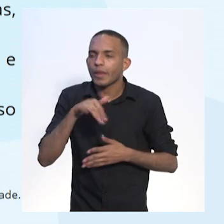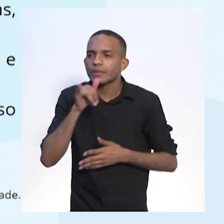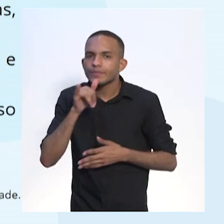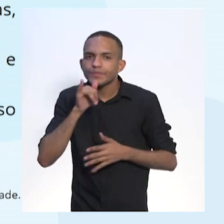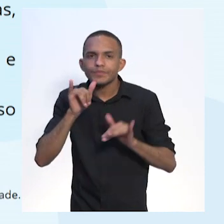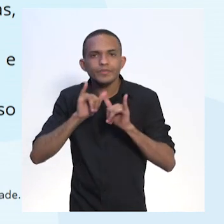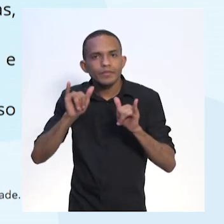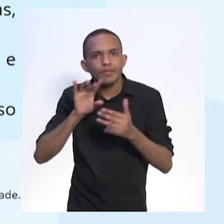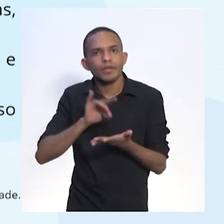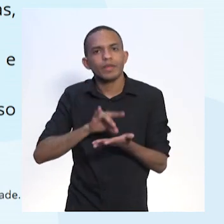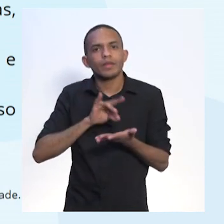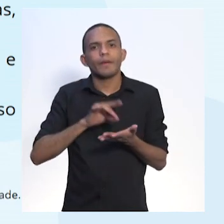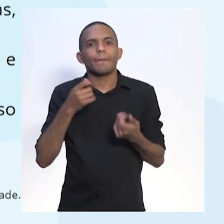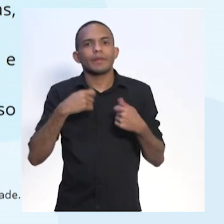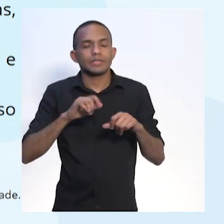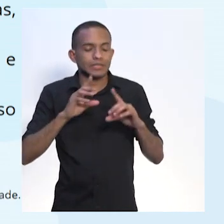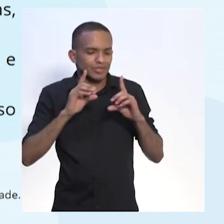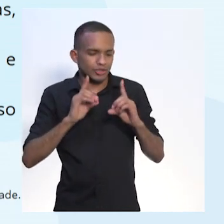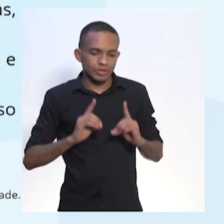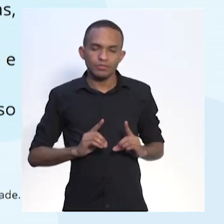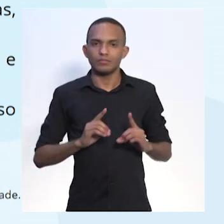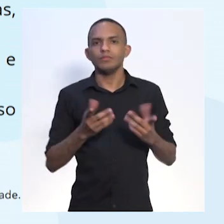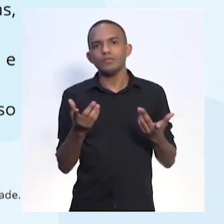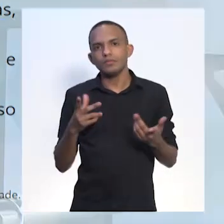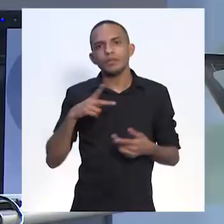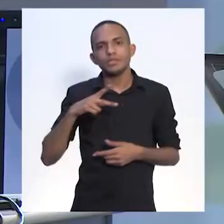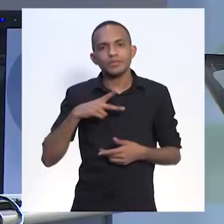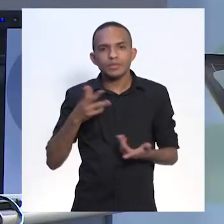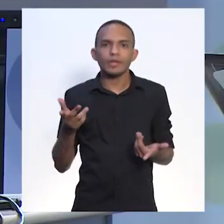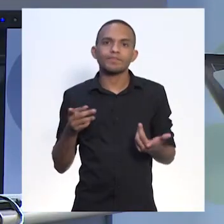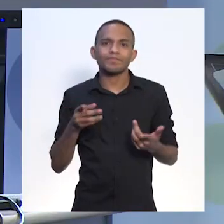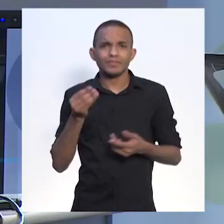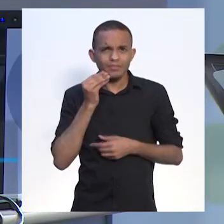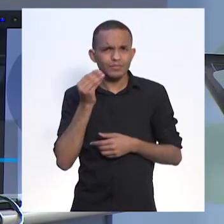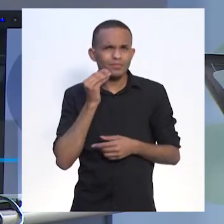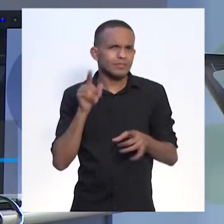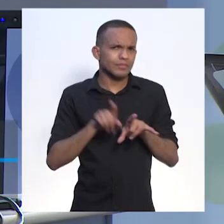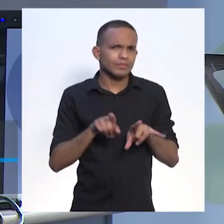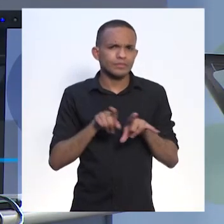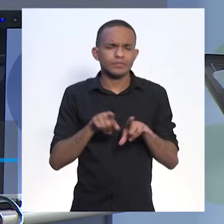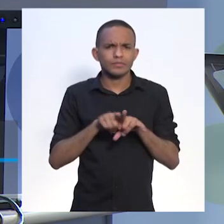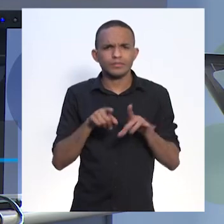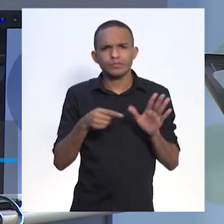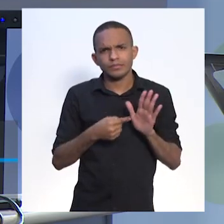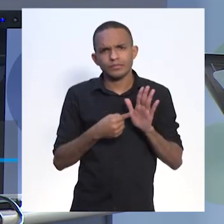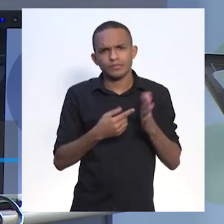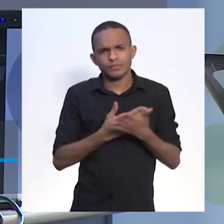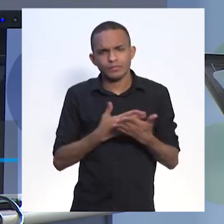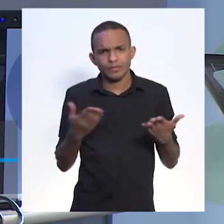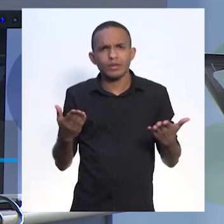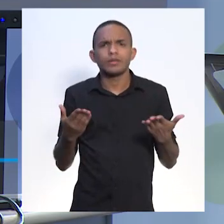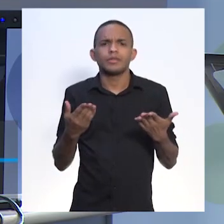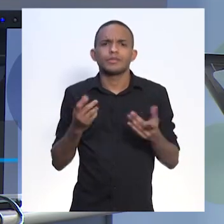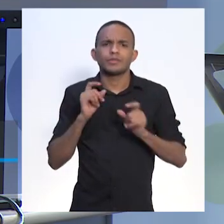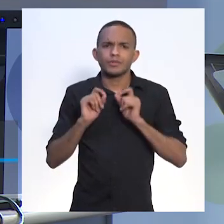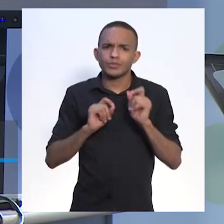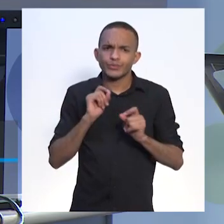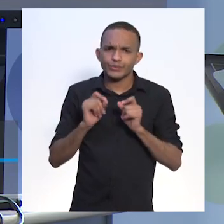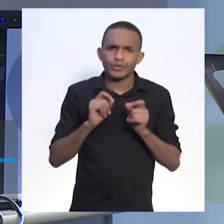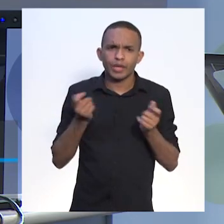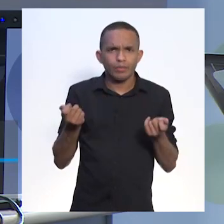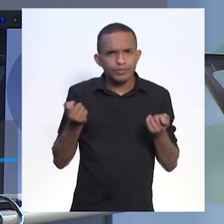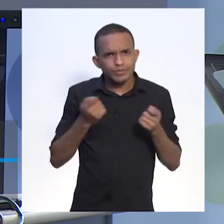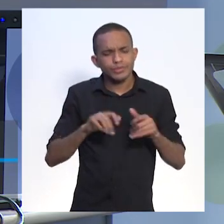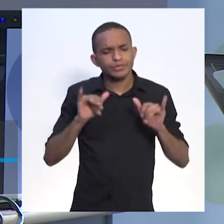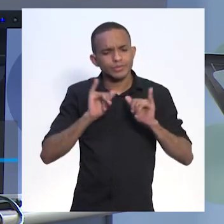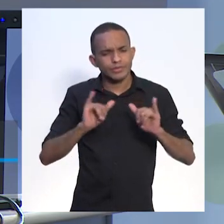notícia verídica, que precisa de direitos autorais e tudo mais. Então, eu tentei até trazer para vocês verem que é possível a gente trazer